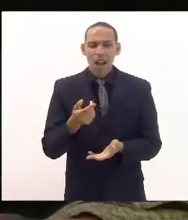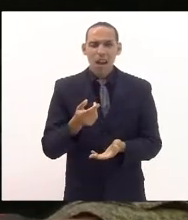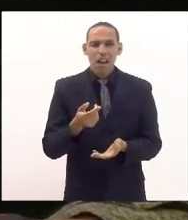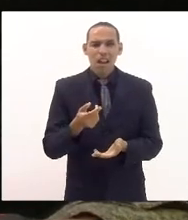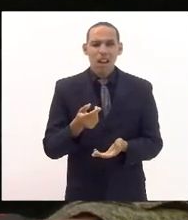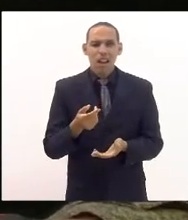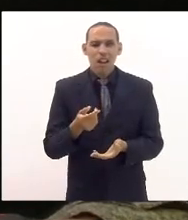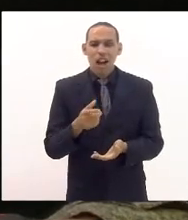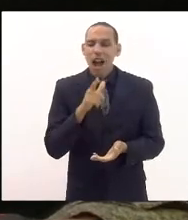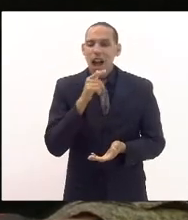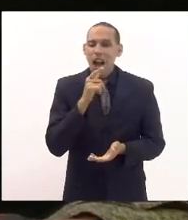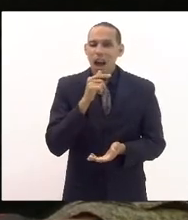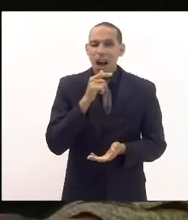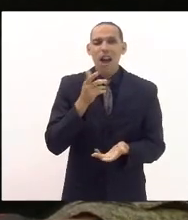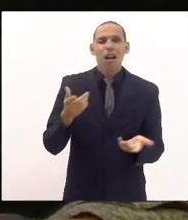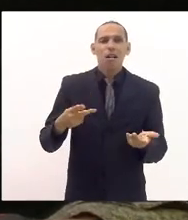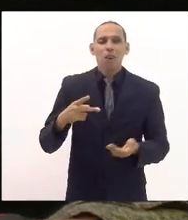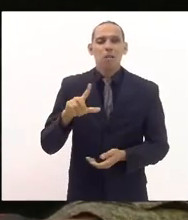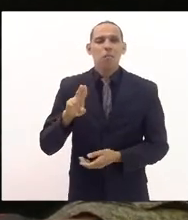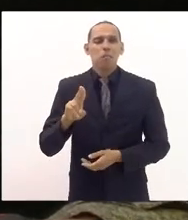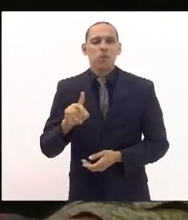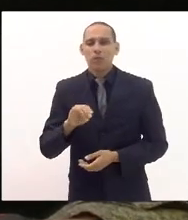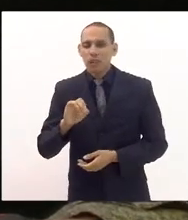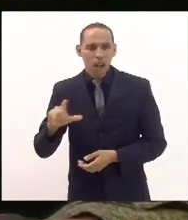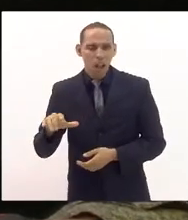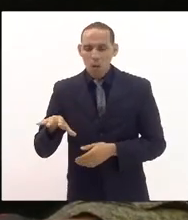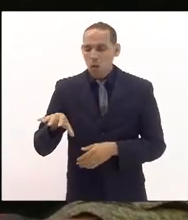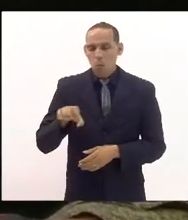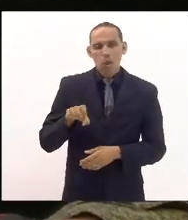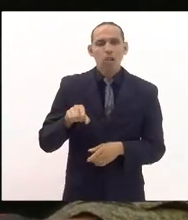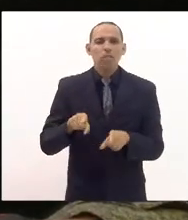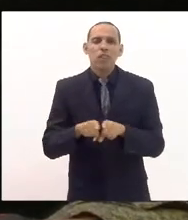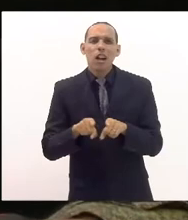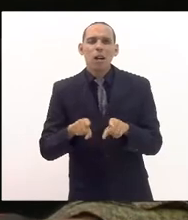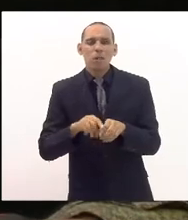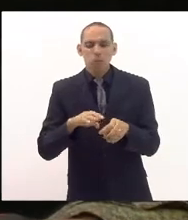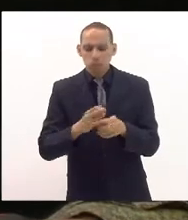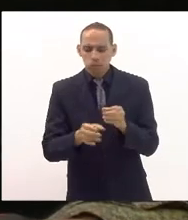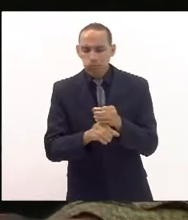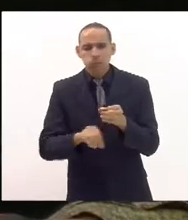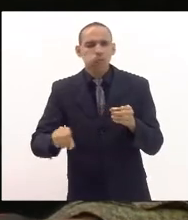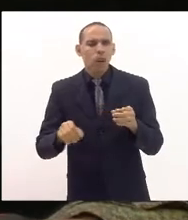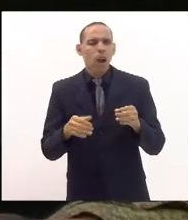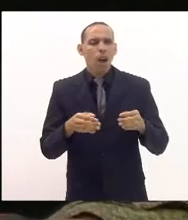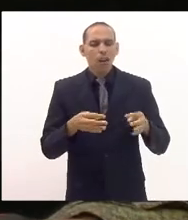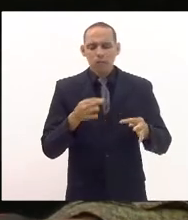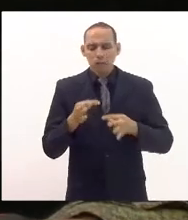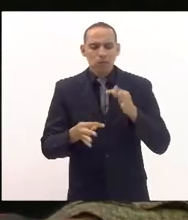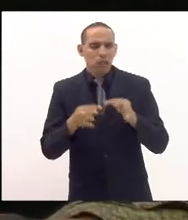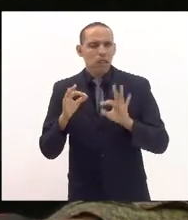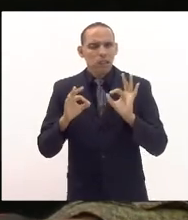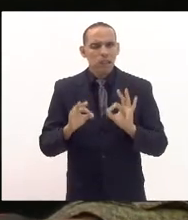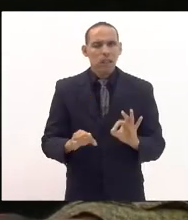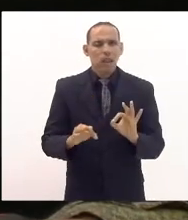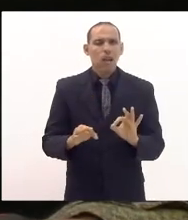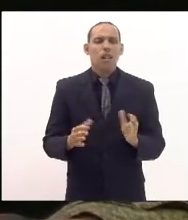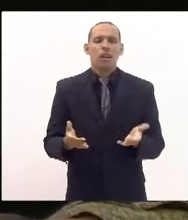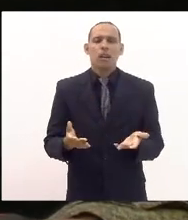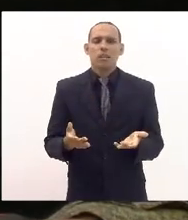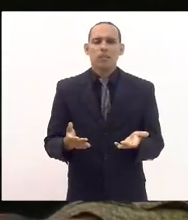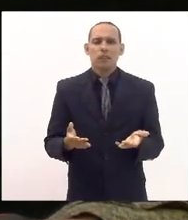de águas pluviais em tratamento de esgoto adequado principalmente no que se refere a drenagem